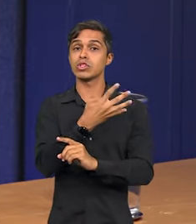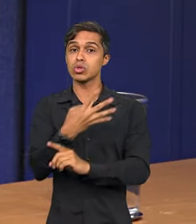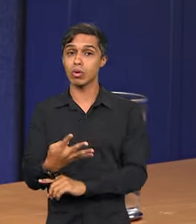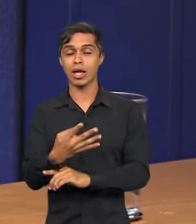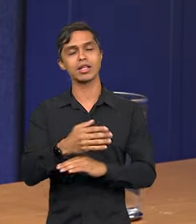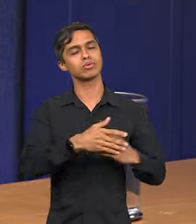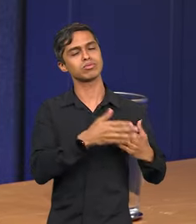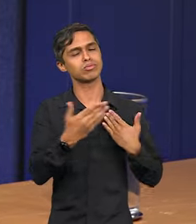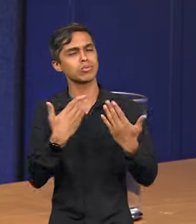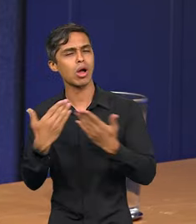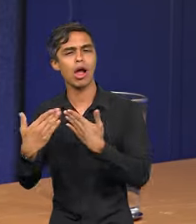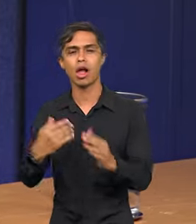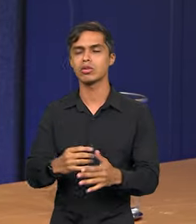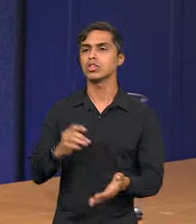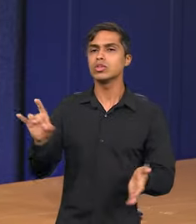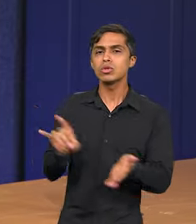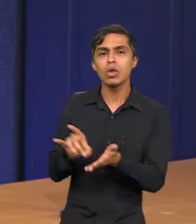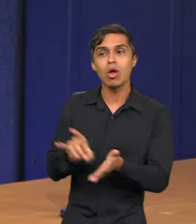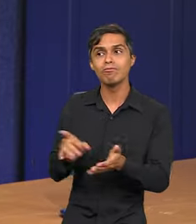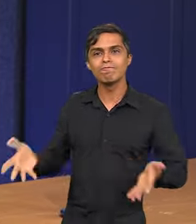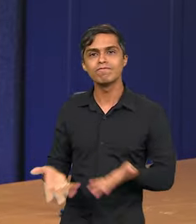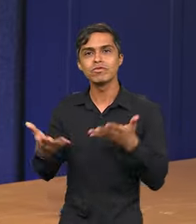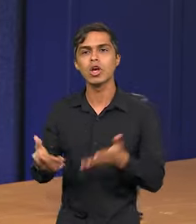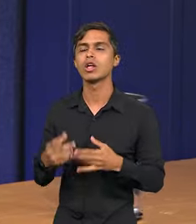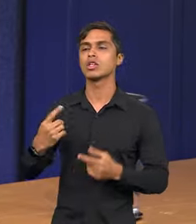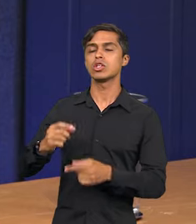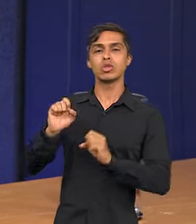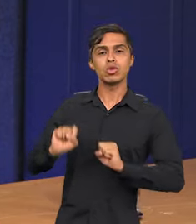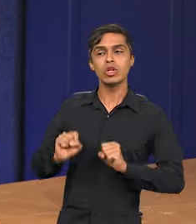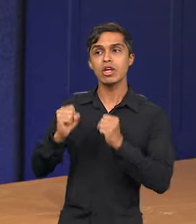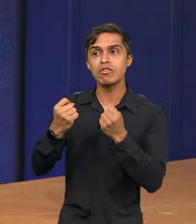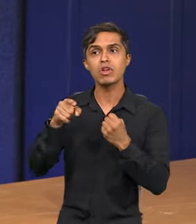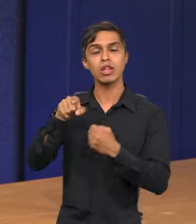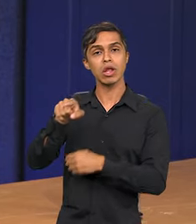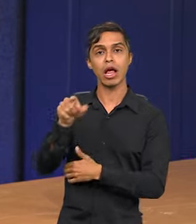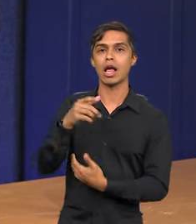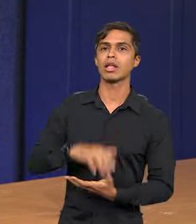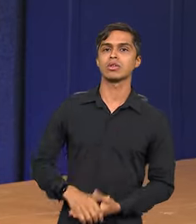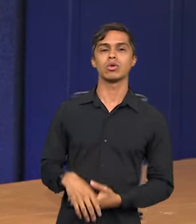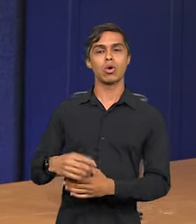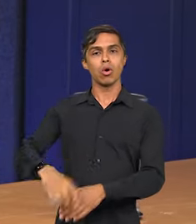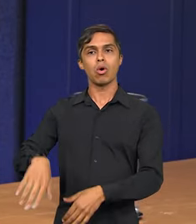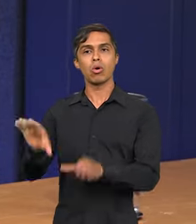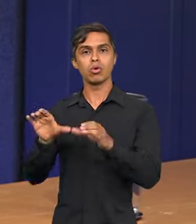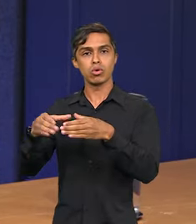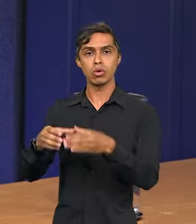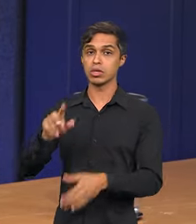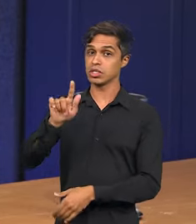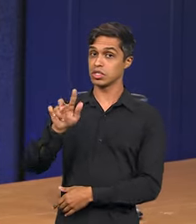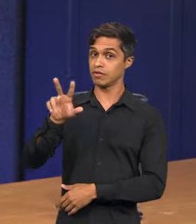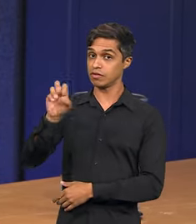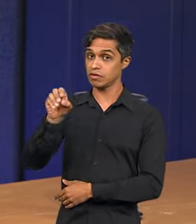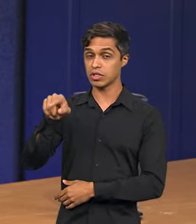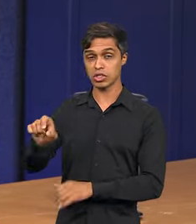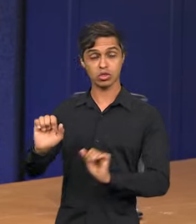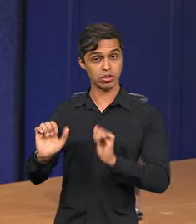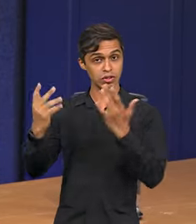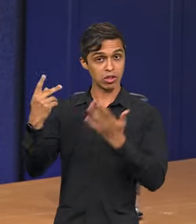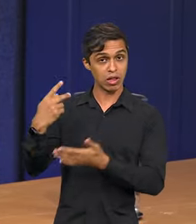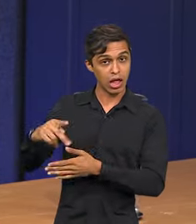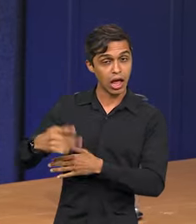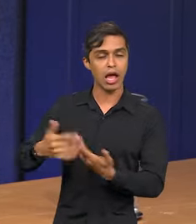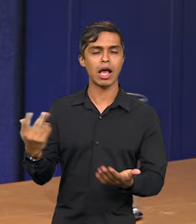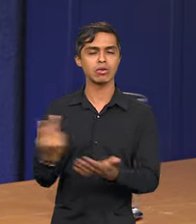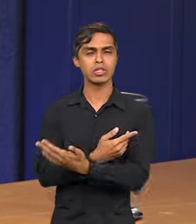forma concreta nas ações que serão discutidas pelos chefes de estado do fórum do G20 na Cúpula do